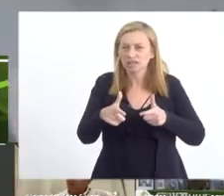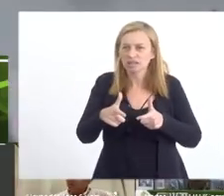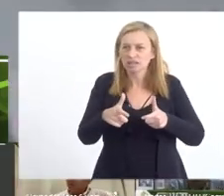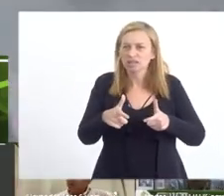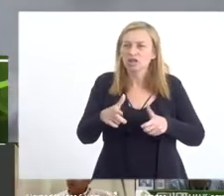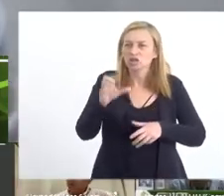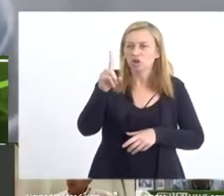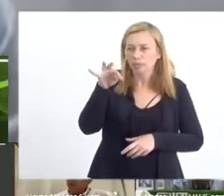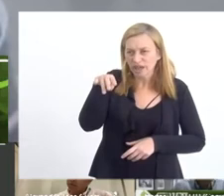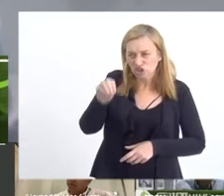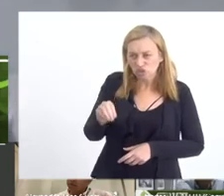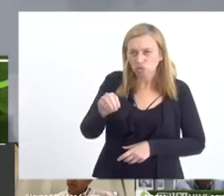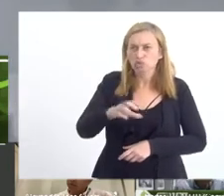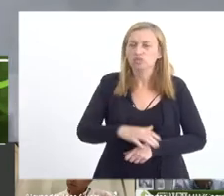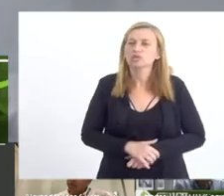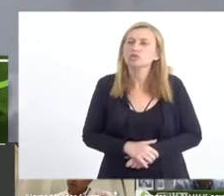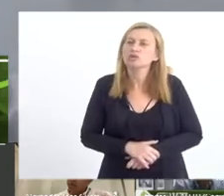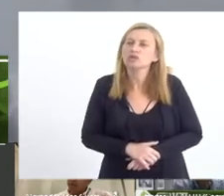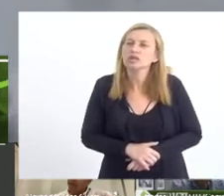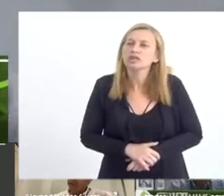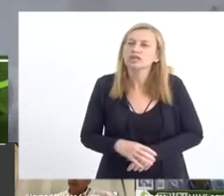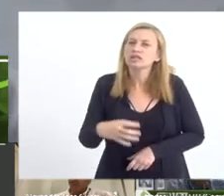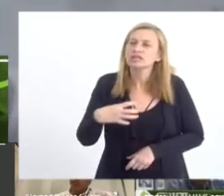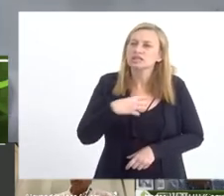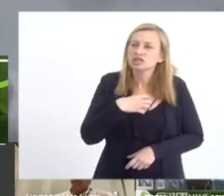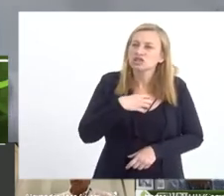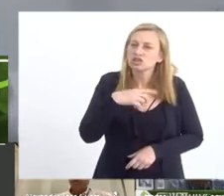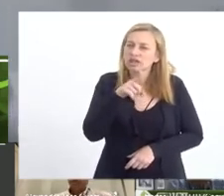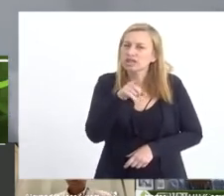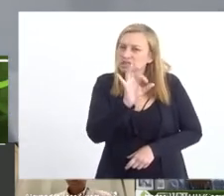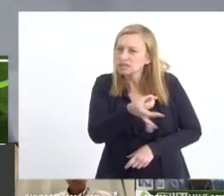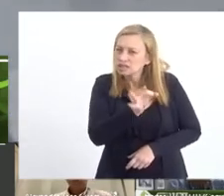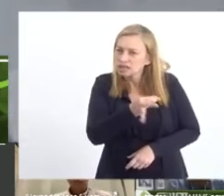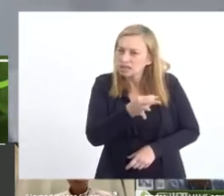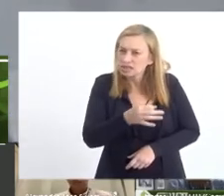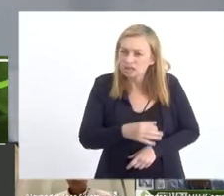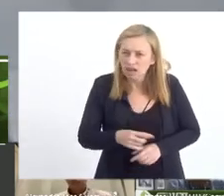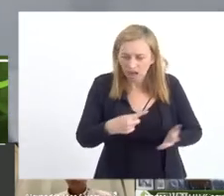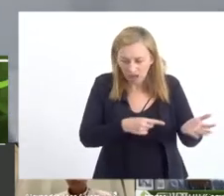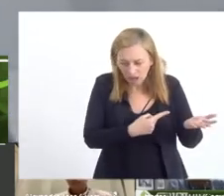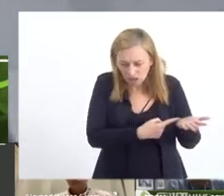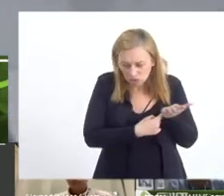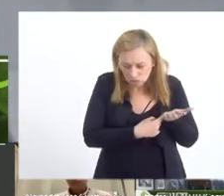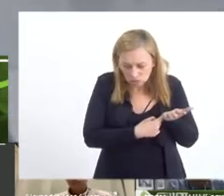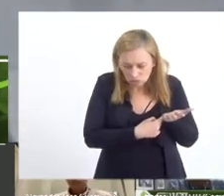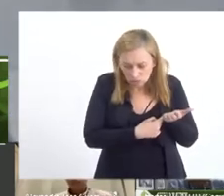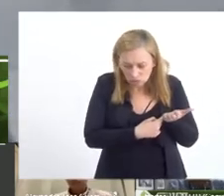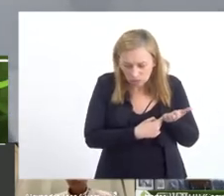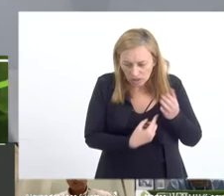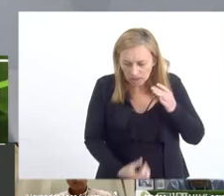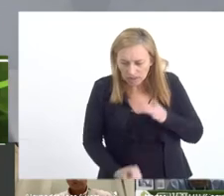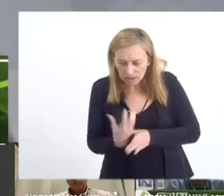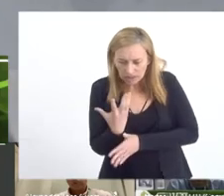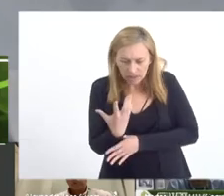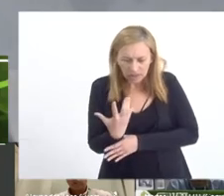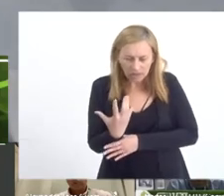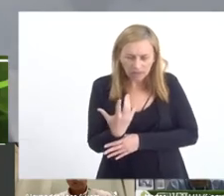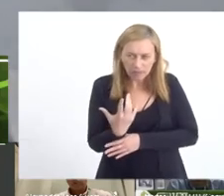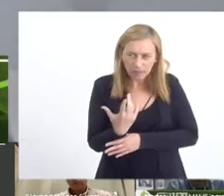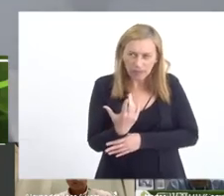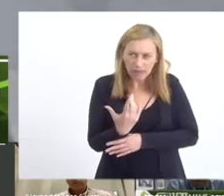domésticos. E aqui o incentivo ICMS, com certeza, ele nos ajudou em recriar